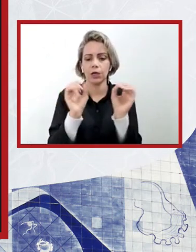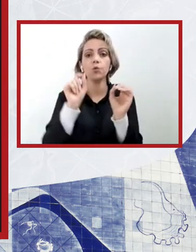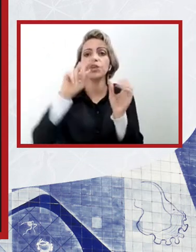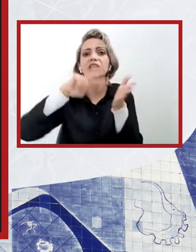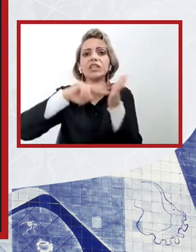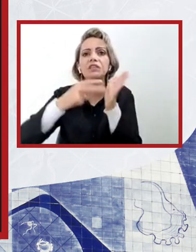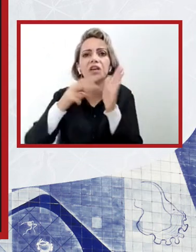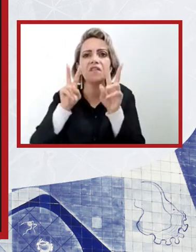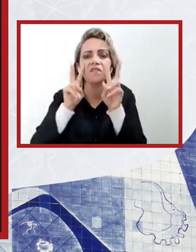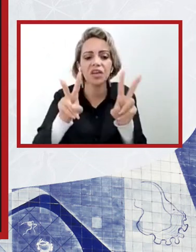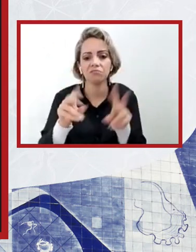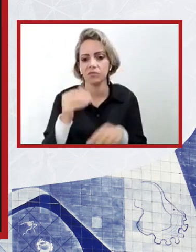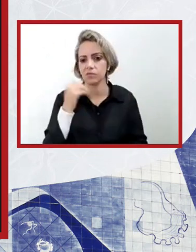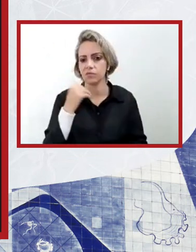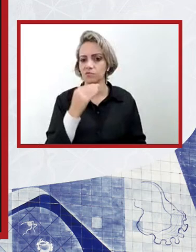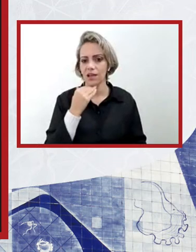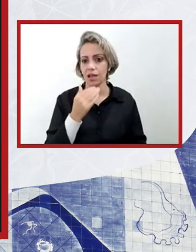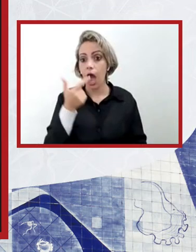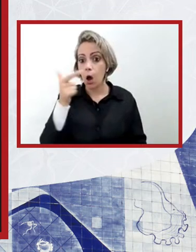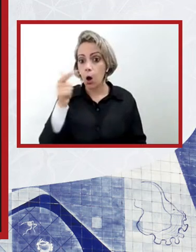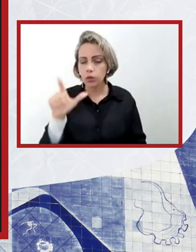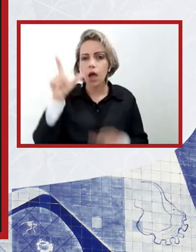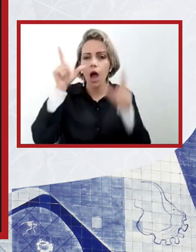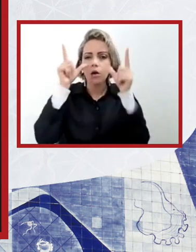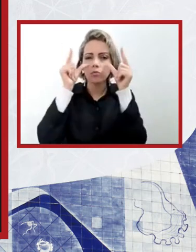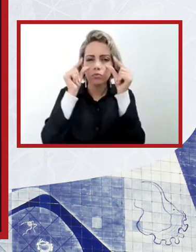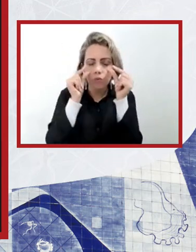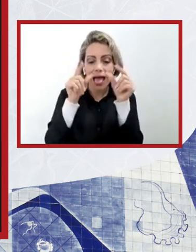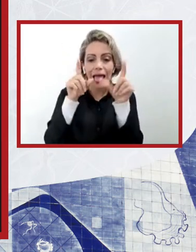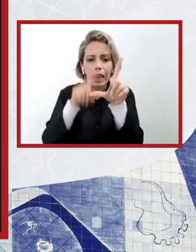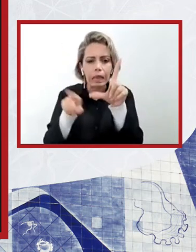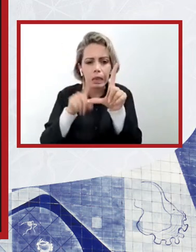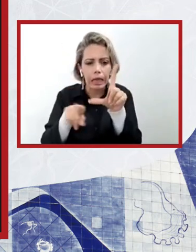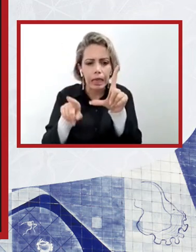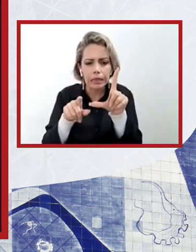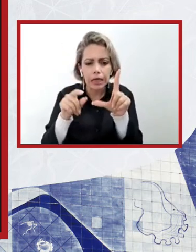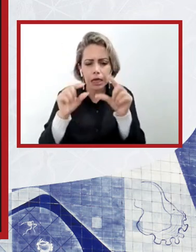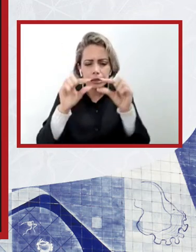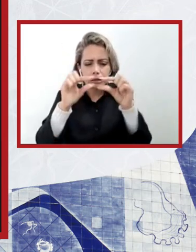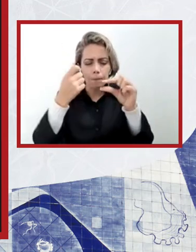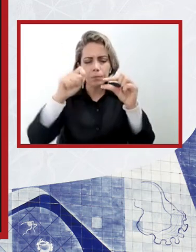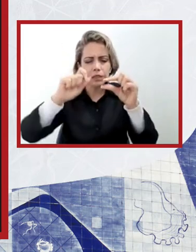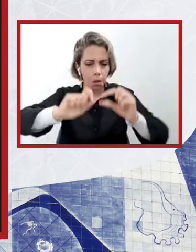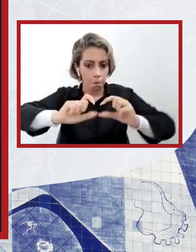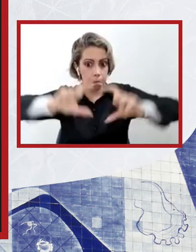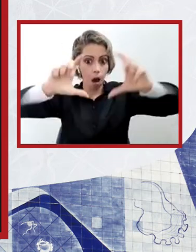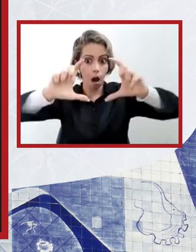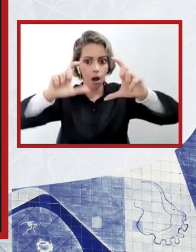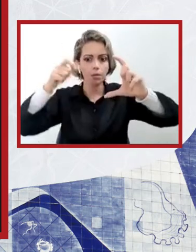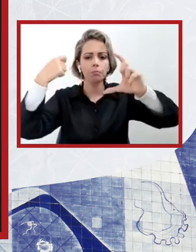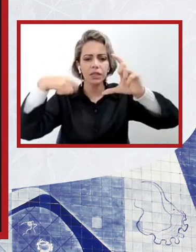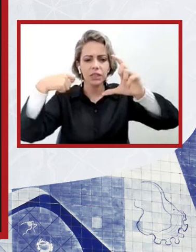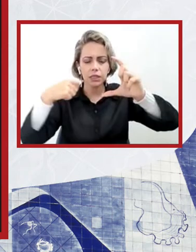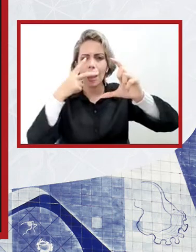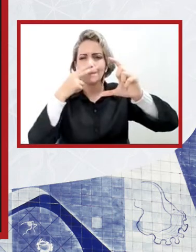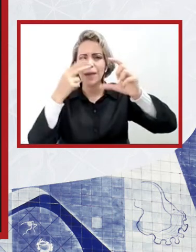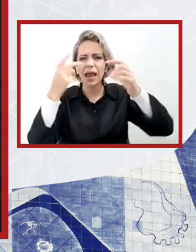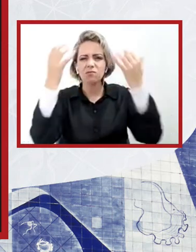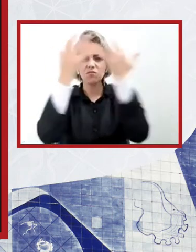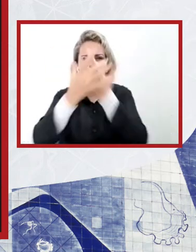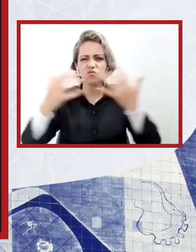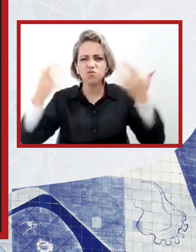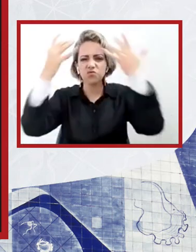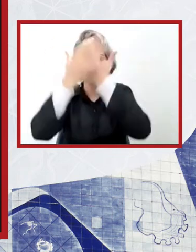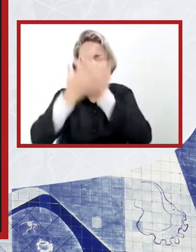letras têm que ser colocadas em tamanho bem grande, o mundo para ela geralmente é embaçado. Então,